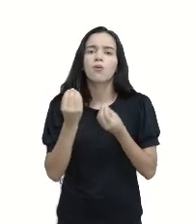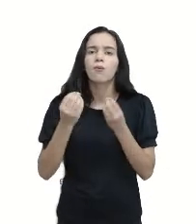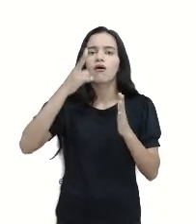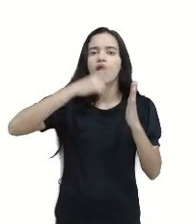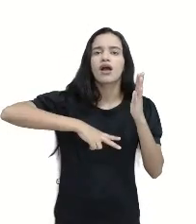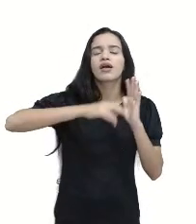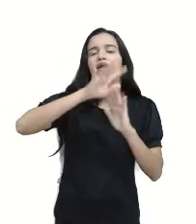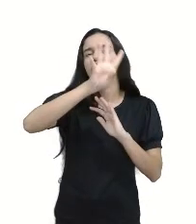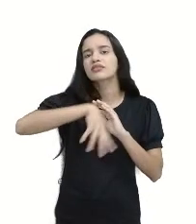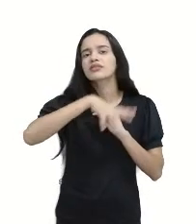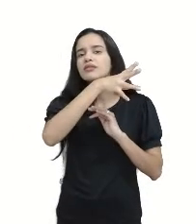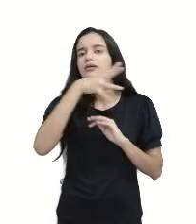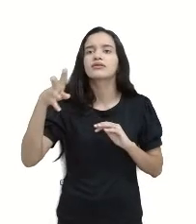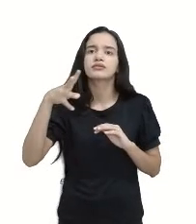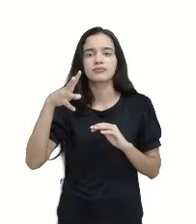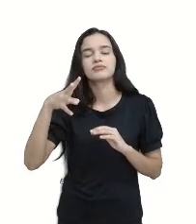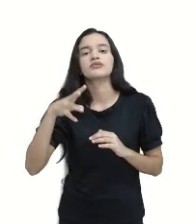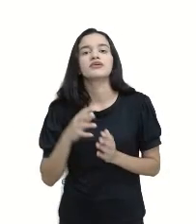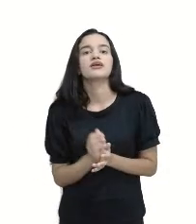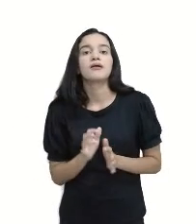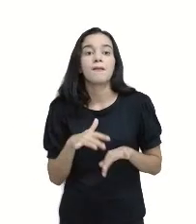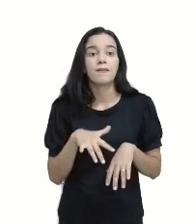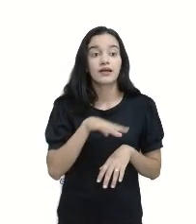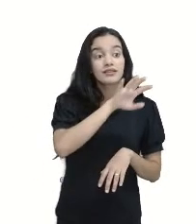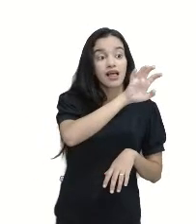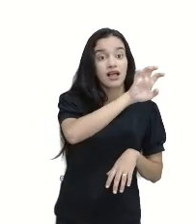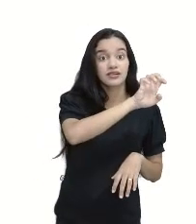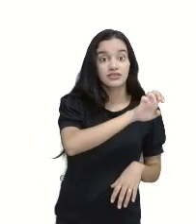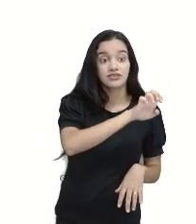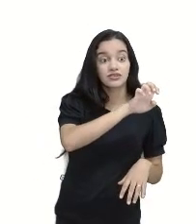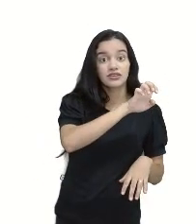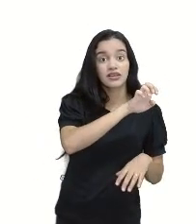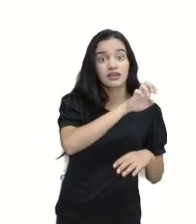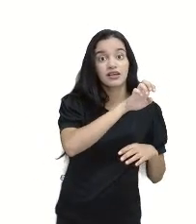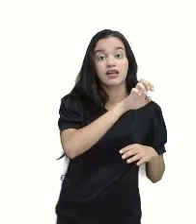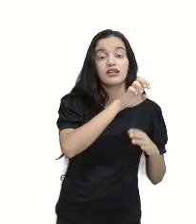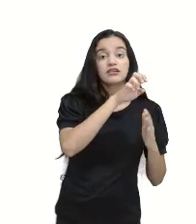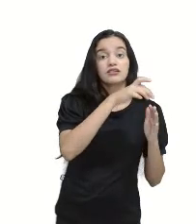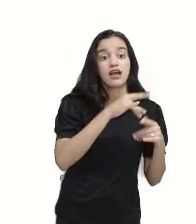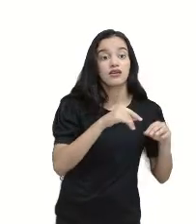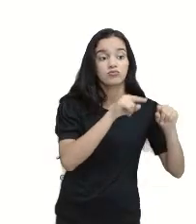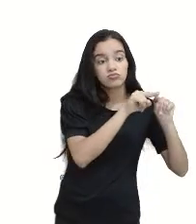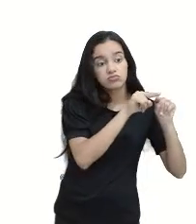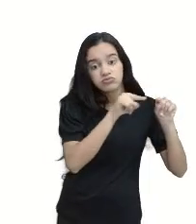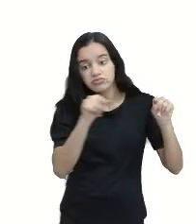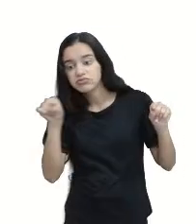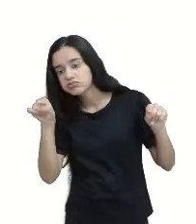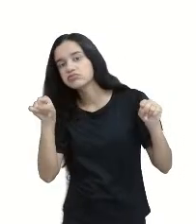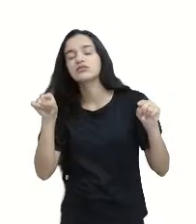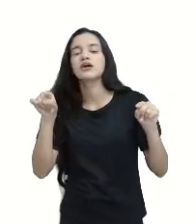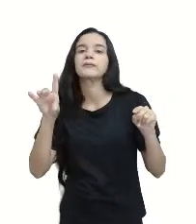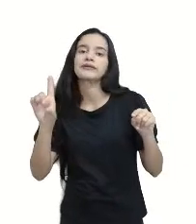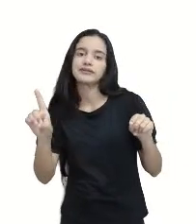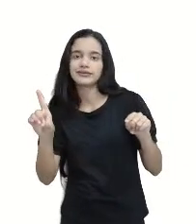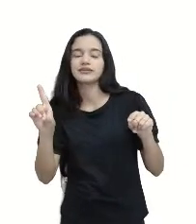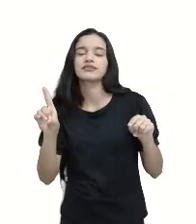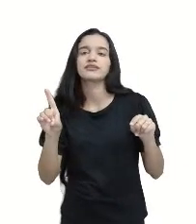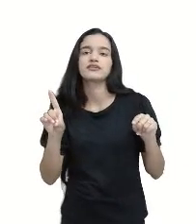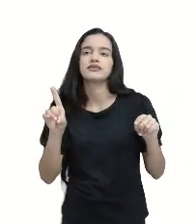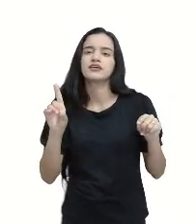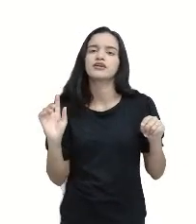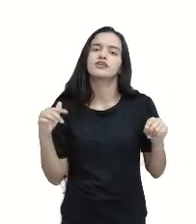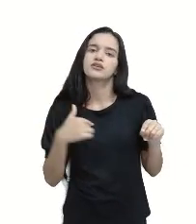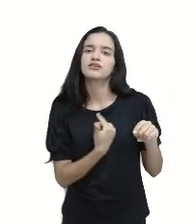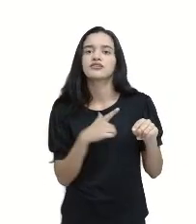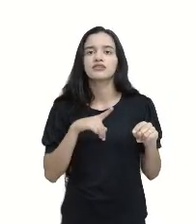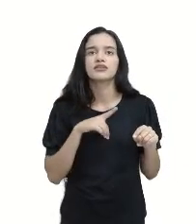tabela, hein, prof? Da esquerda para a direita, né? Então, a gente começa, ó, tá vendo a primeira coluna da sua esquerda? Pronto, temos lá